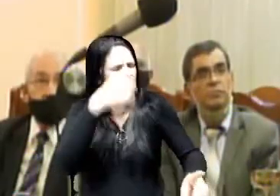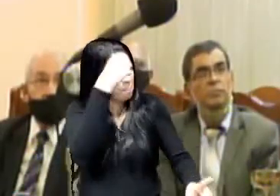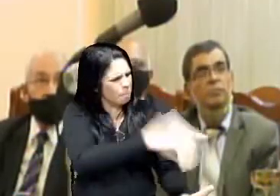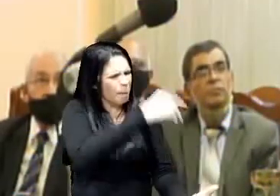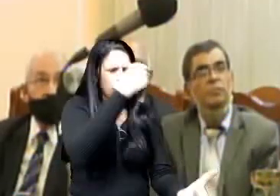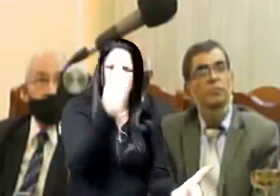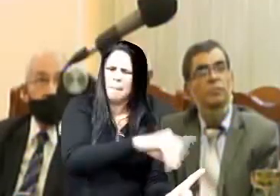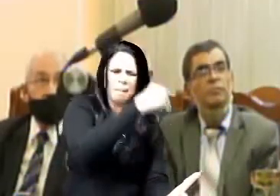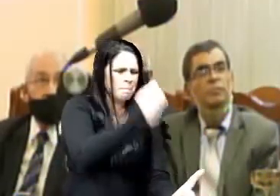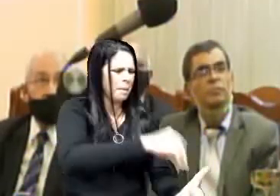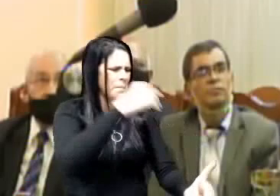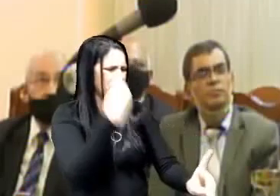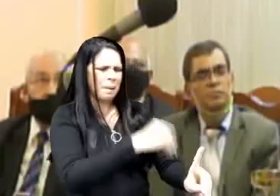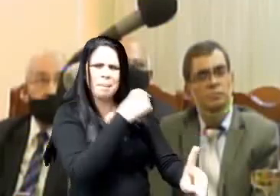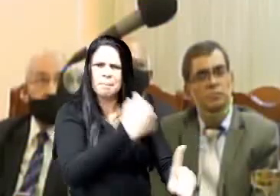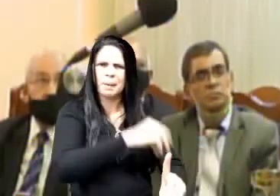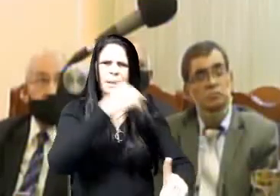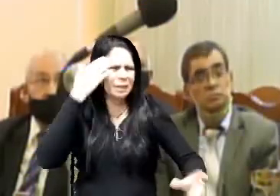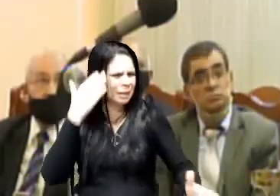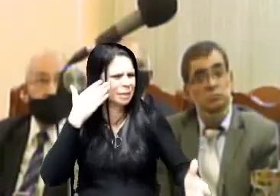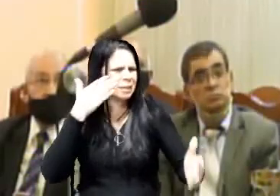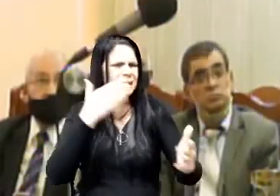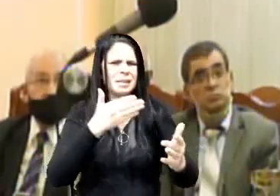para dar até matar.